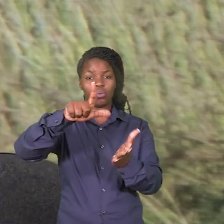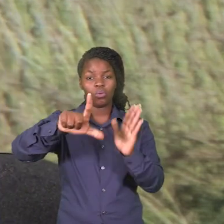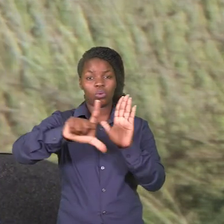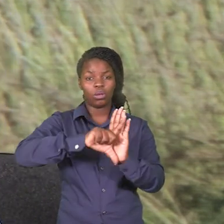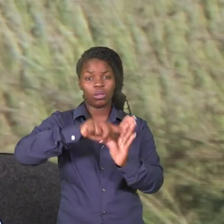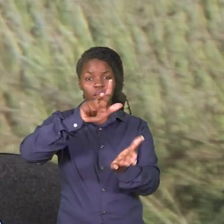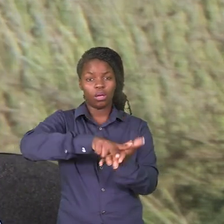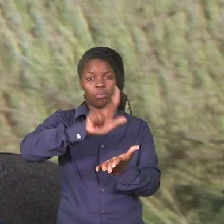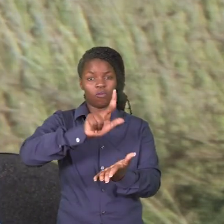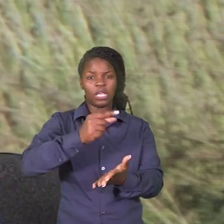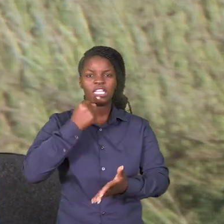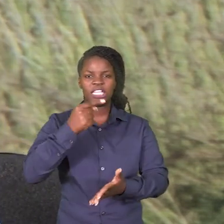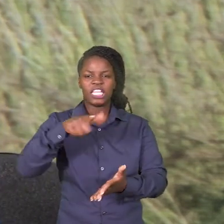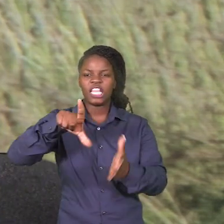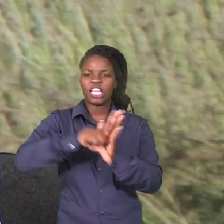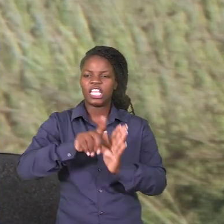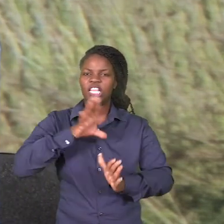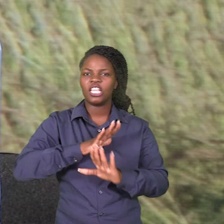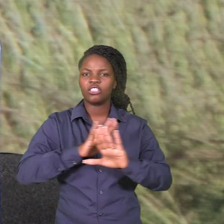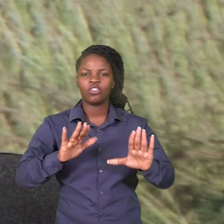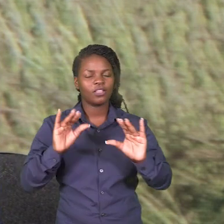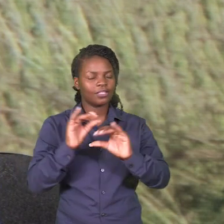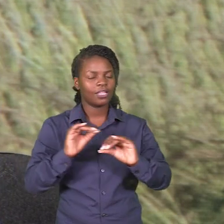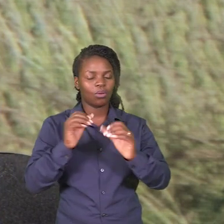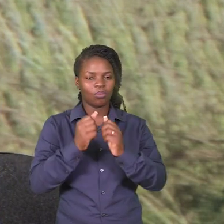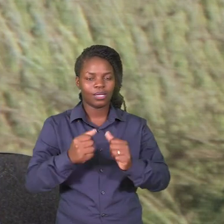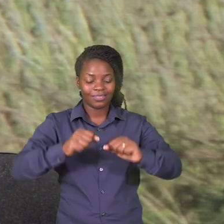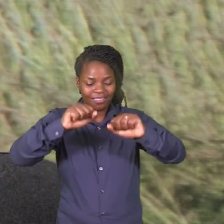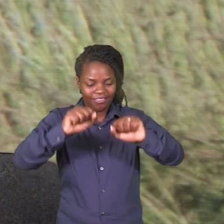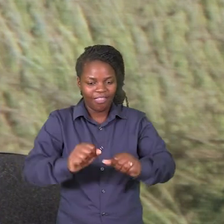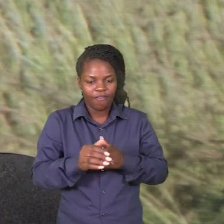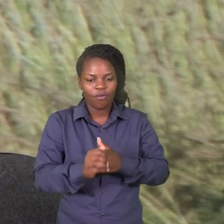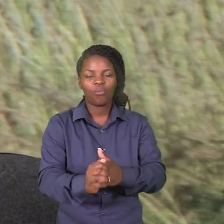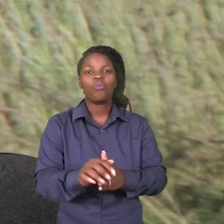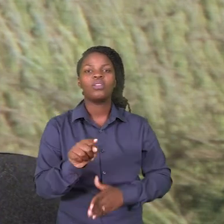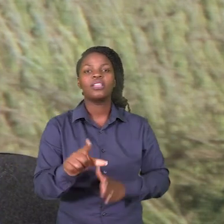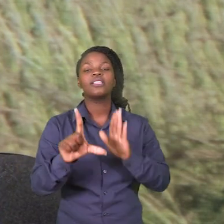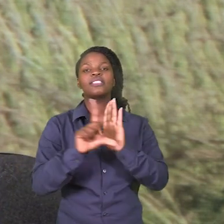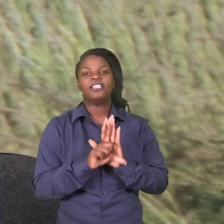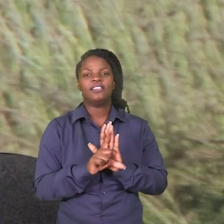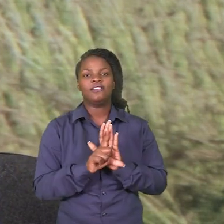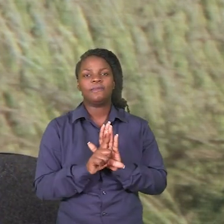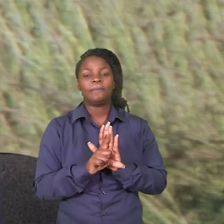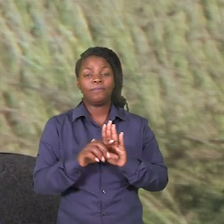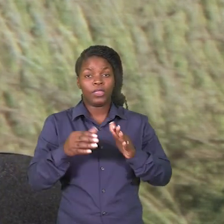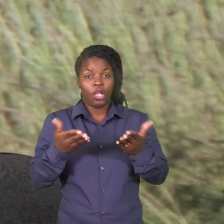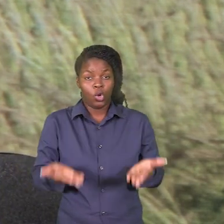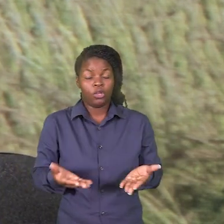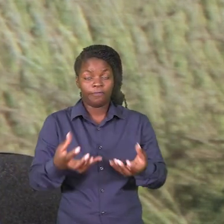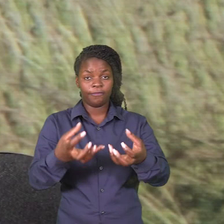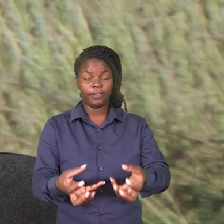aprovada uma lei não é para meramente dizermos que temos uma lei Mas para fazer com que esta lei seja